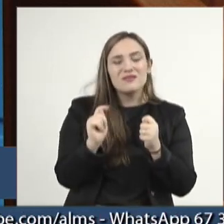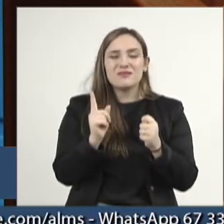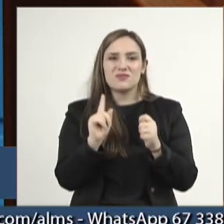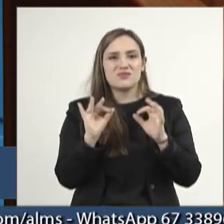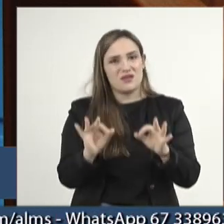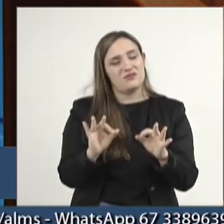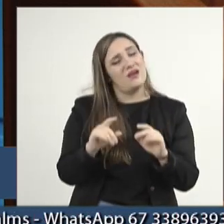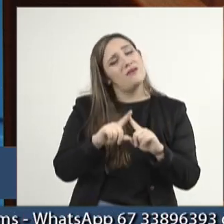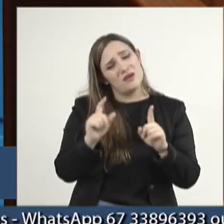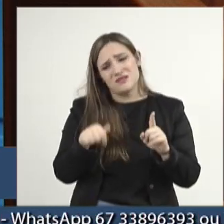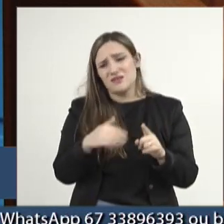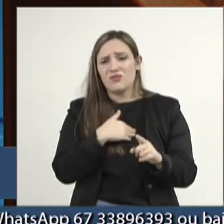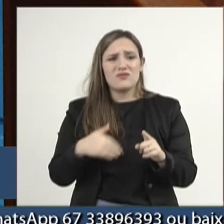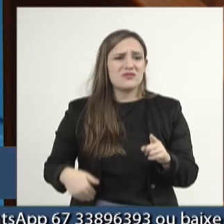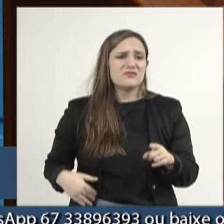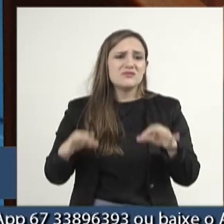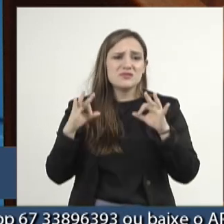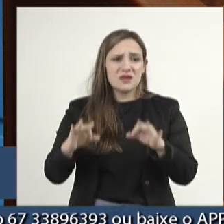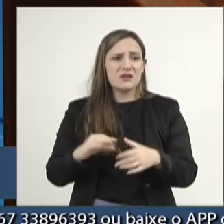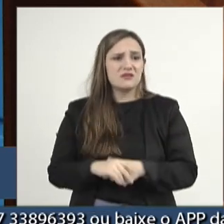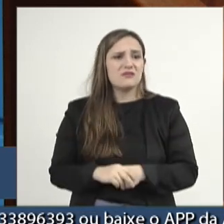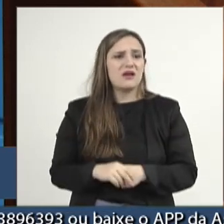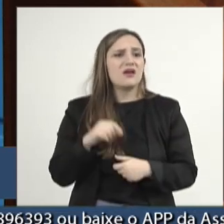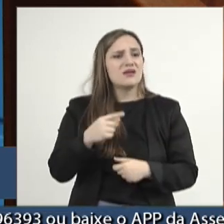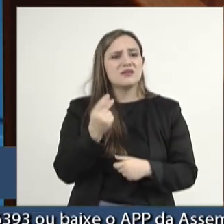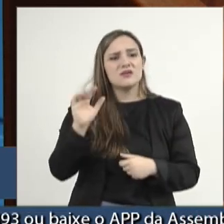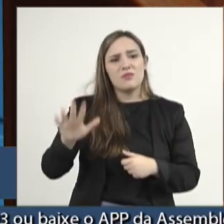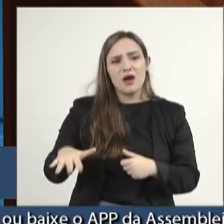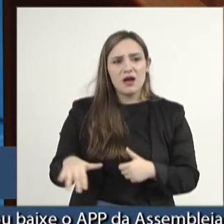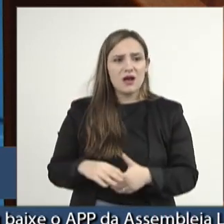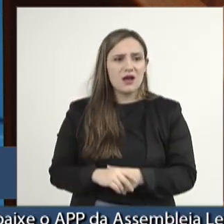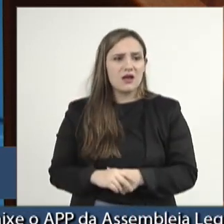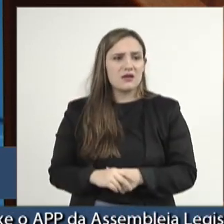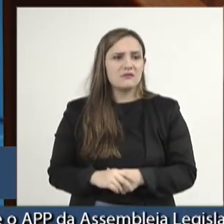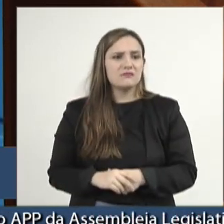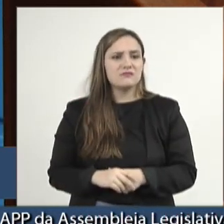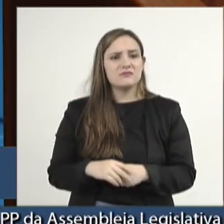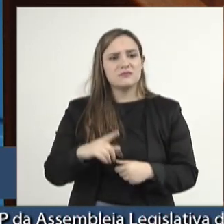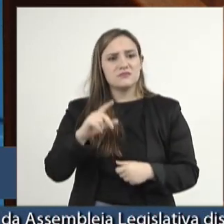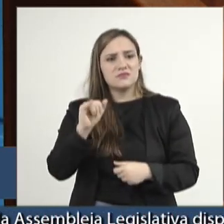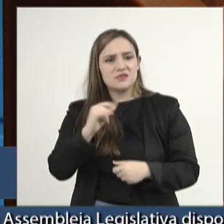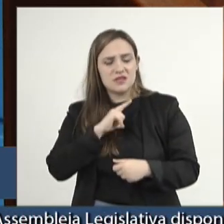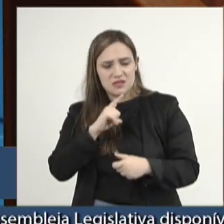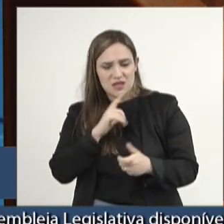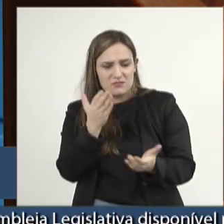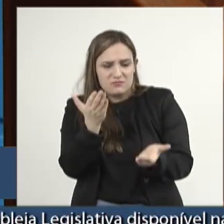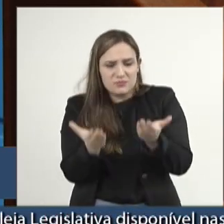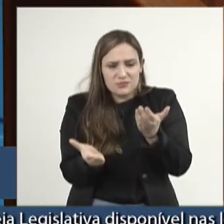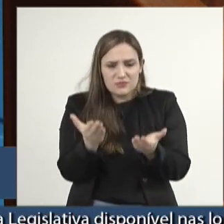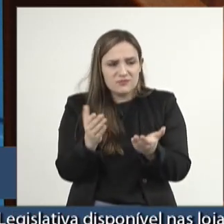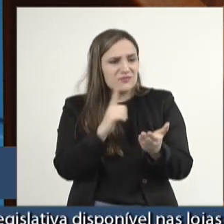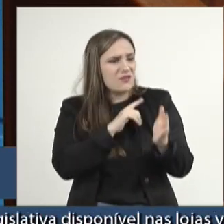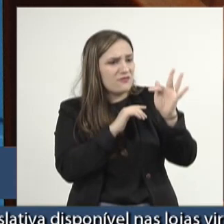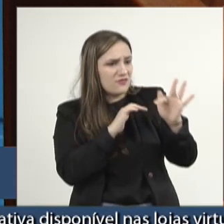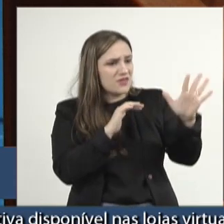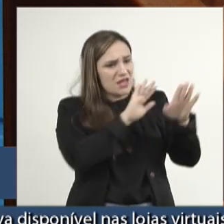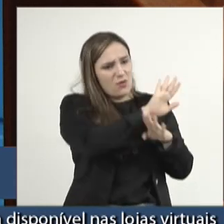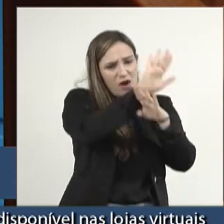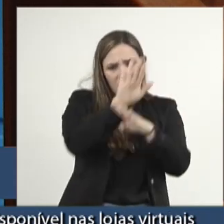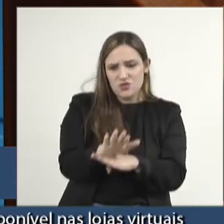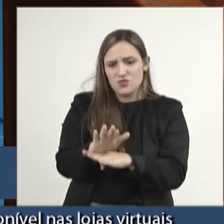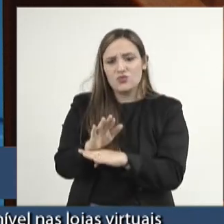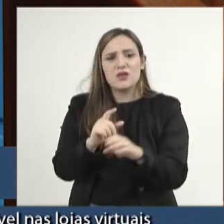temos um endividamento de longo prazo, com condições baratas, com contra-garantia prestada pela União, carência, prazo